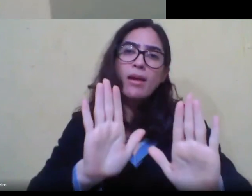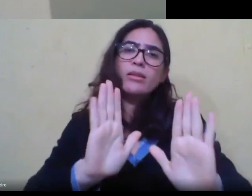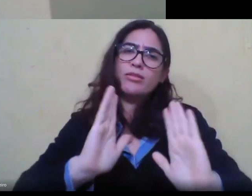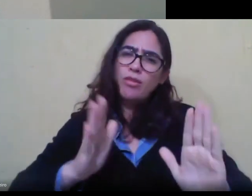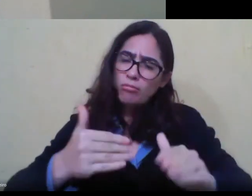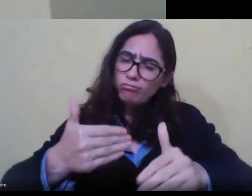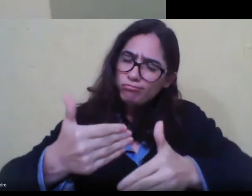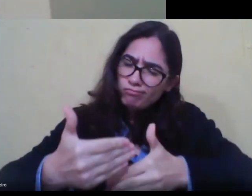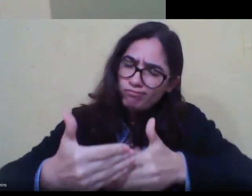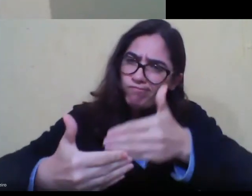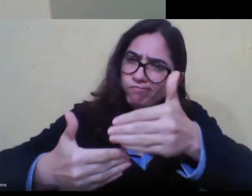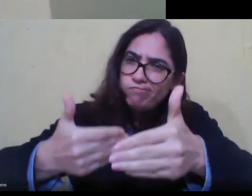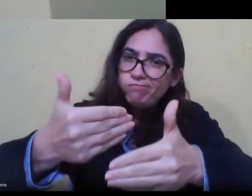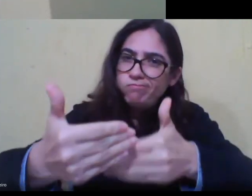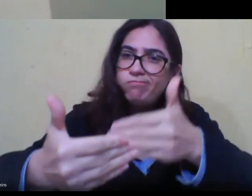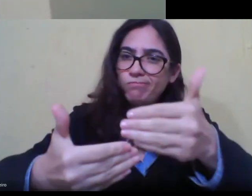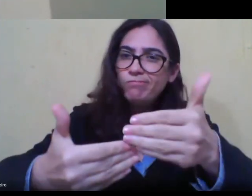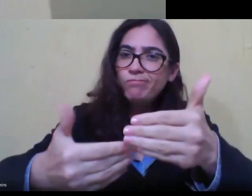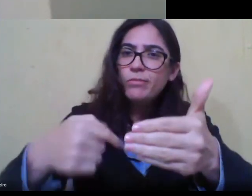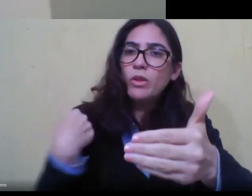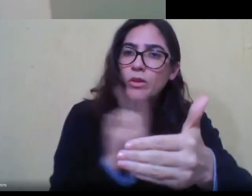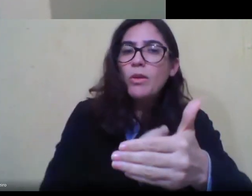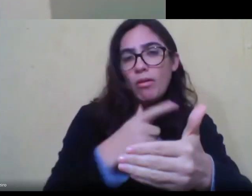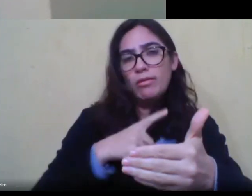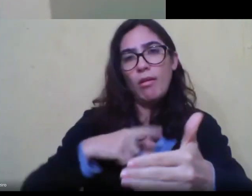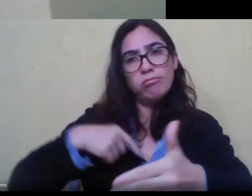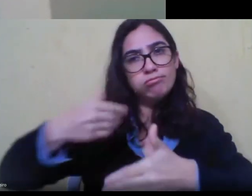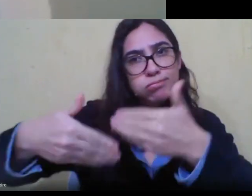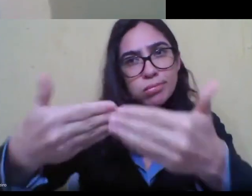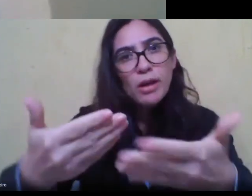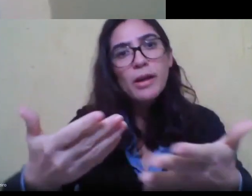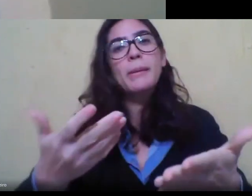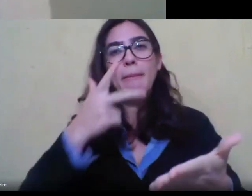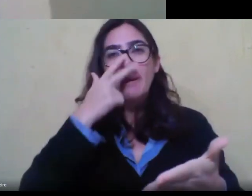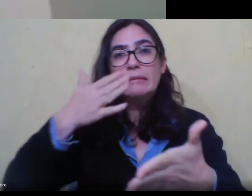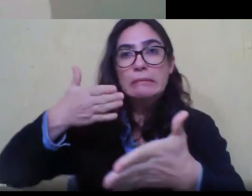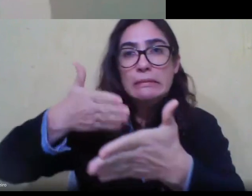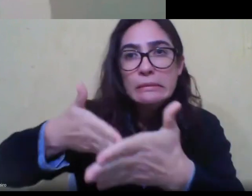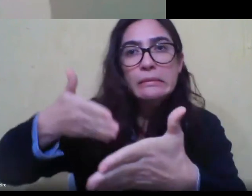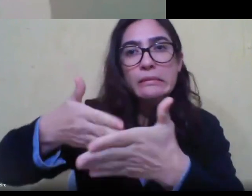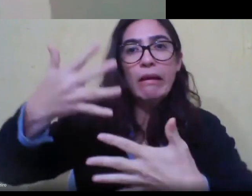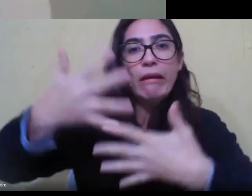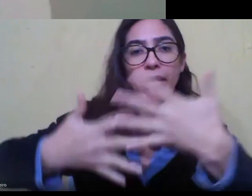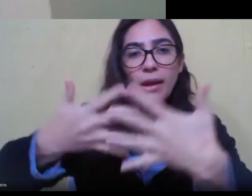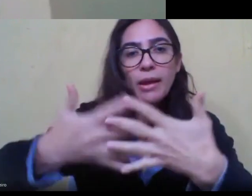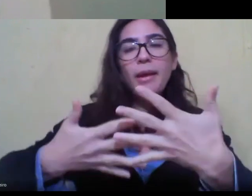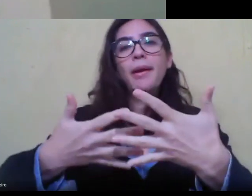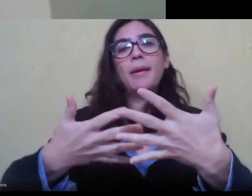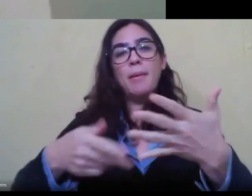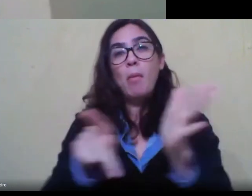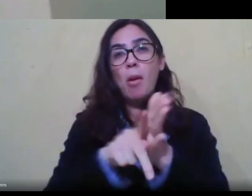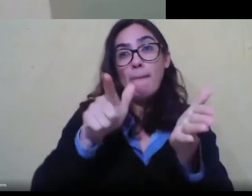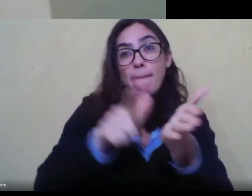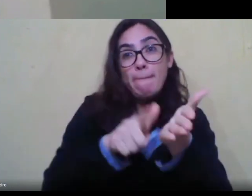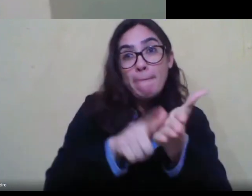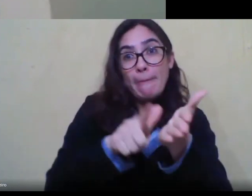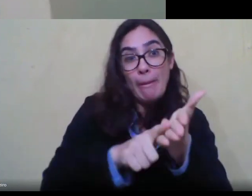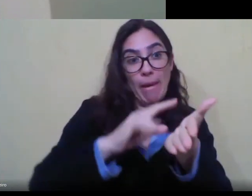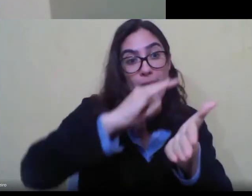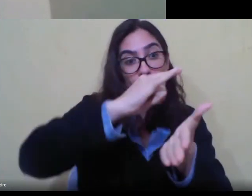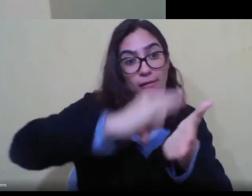para vocês, com esses prazos, tanto para os blocos A e C, quanto para o bloco B, para a tramitação das fichas